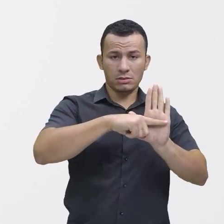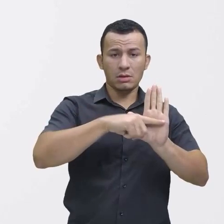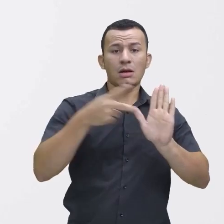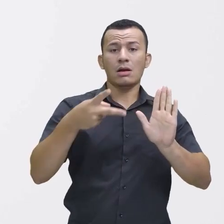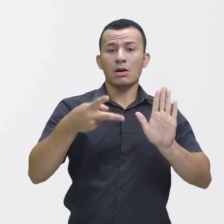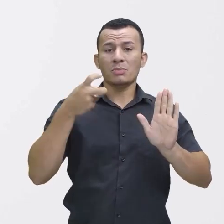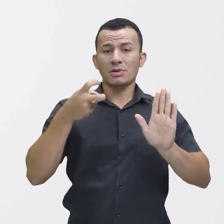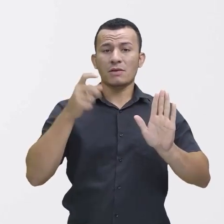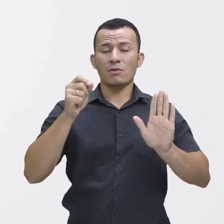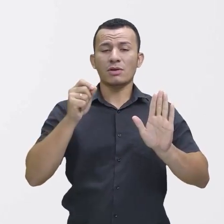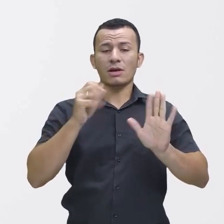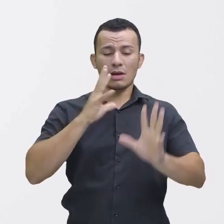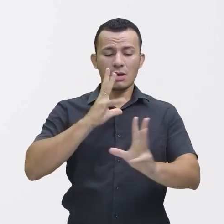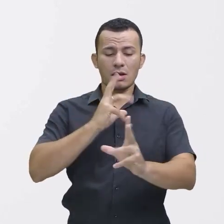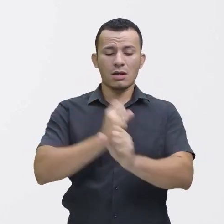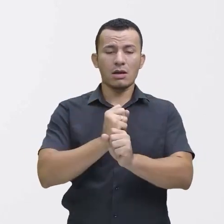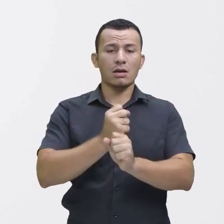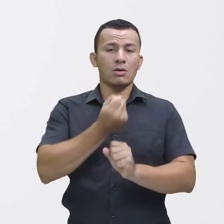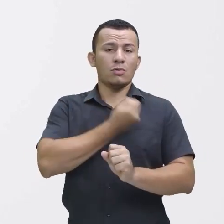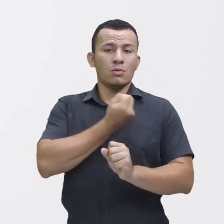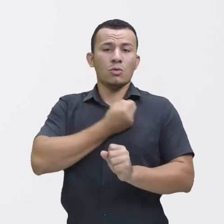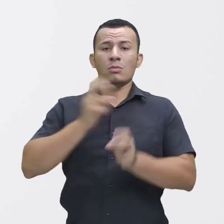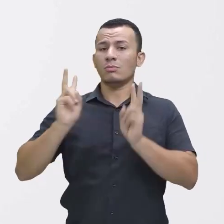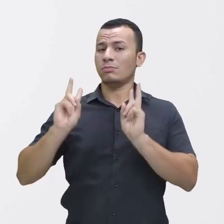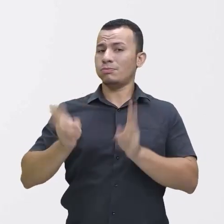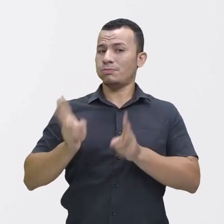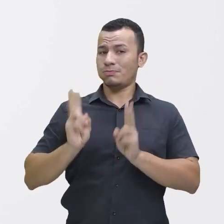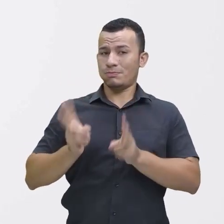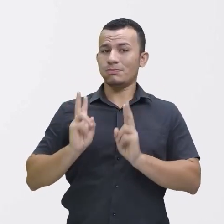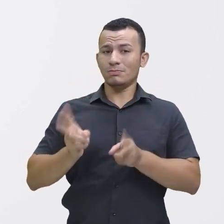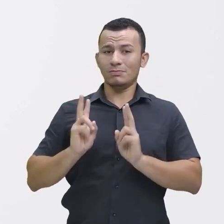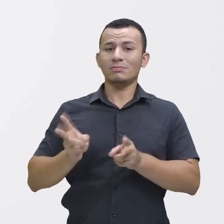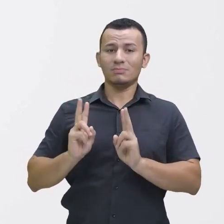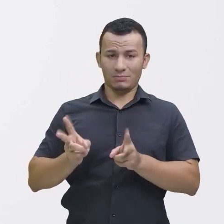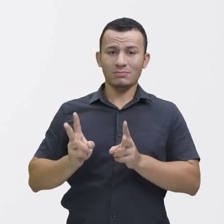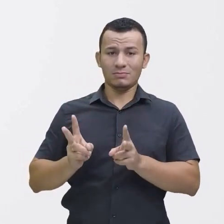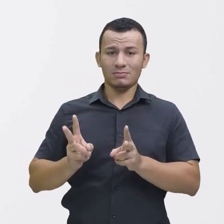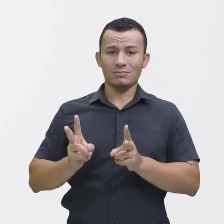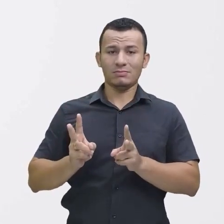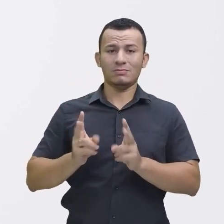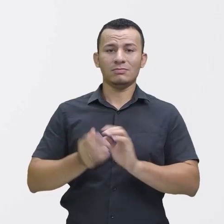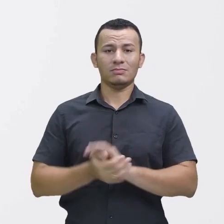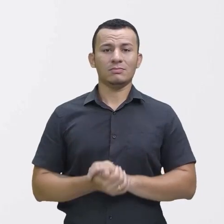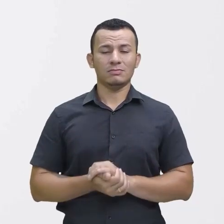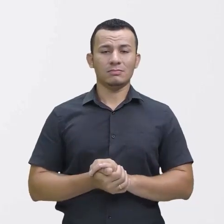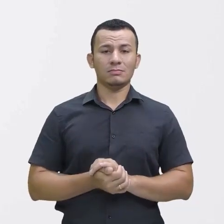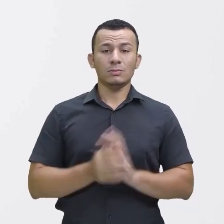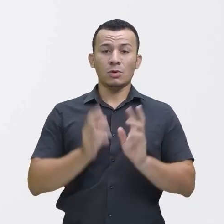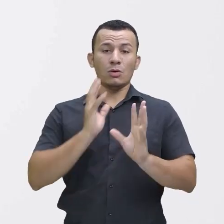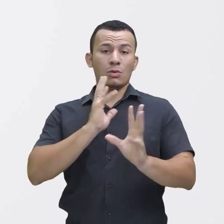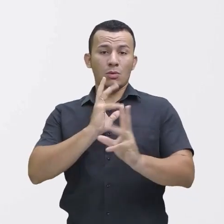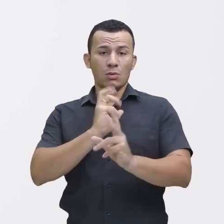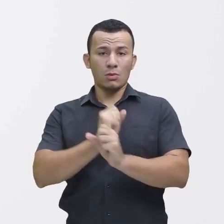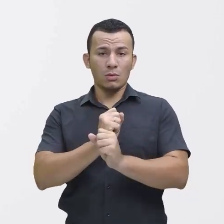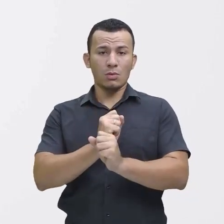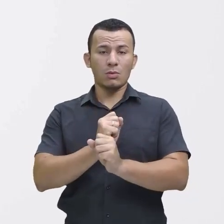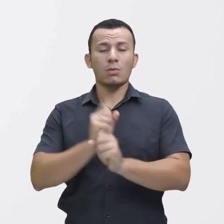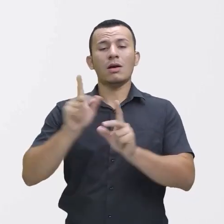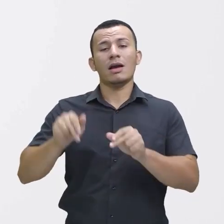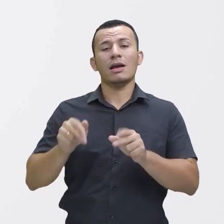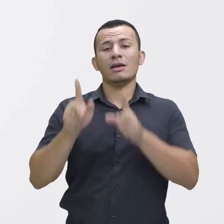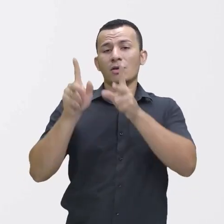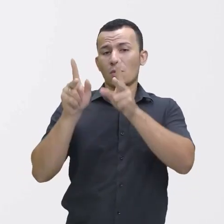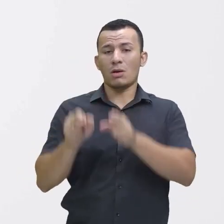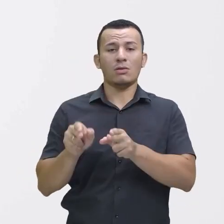observamos que resultam no mesmo valor, que aqui é igual a 3. O resultado é